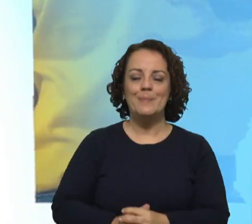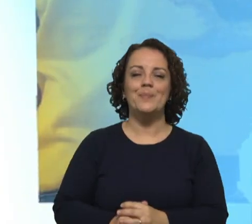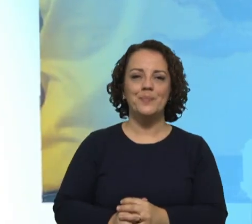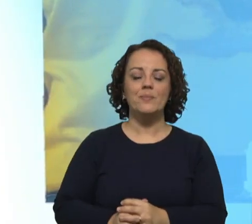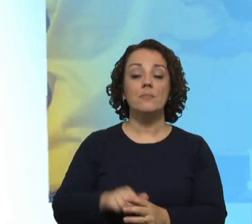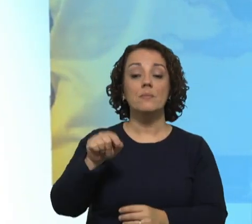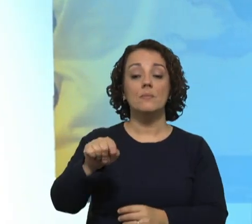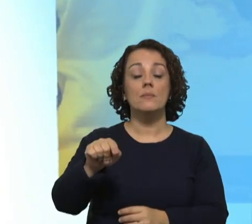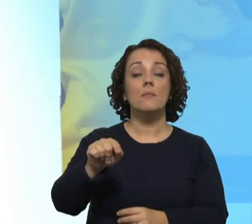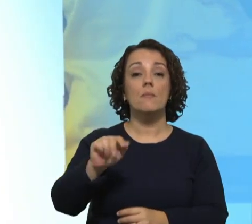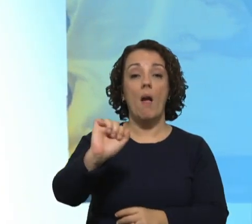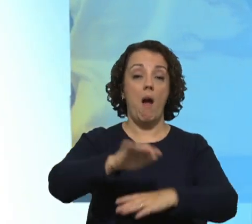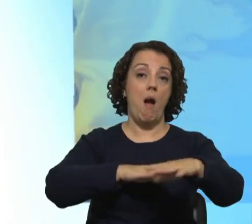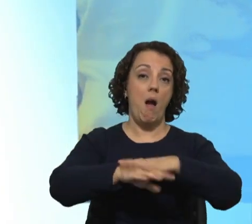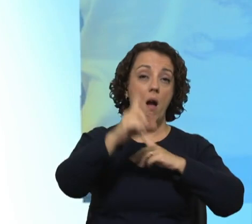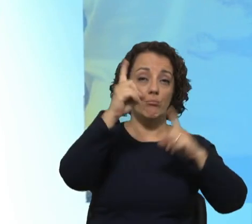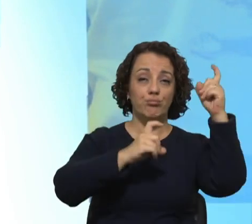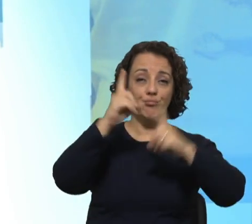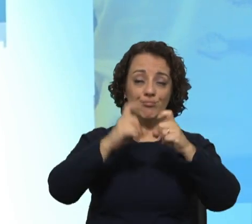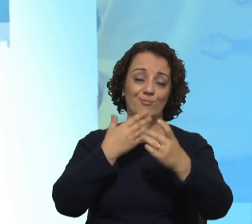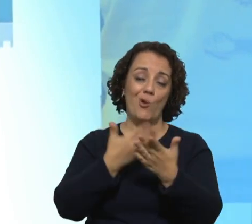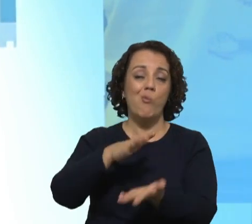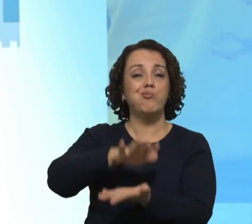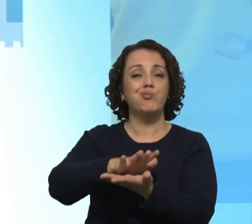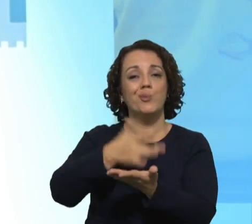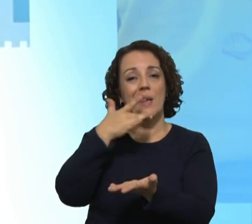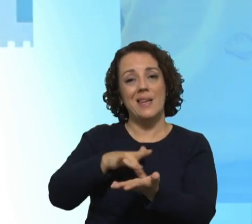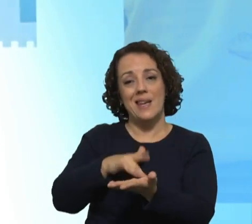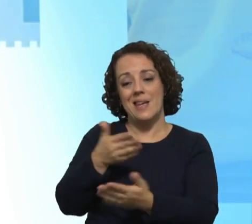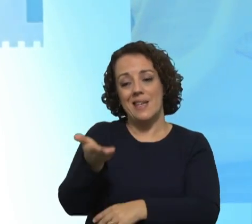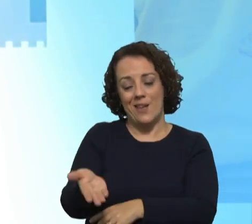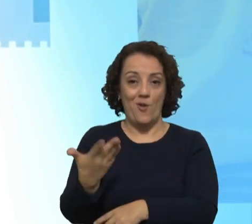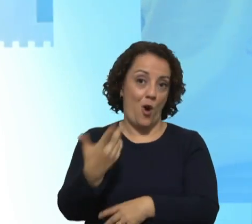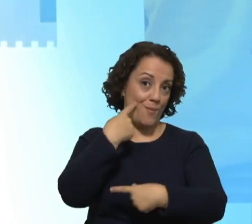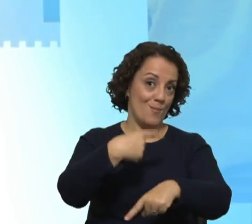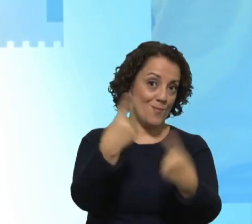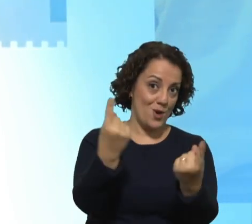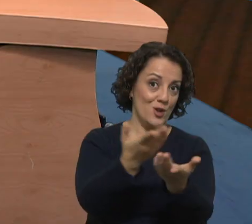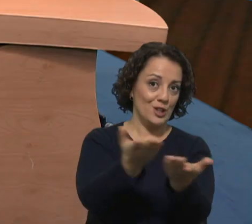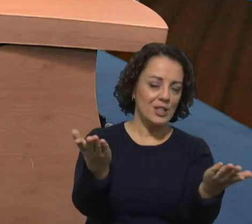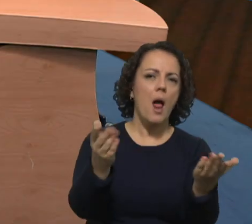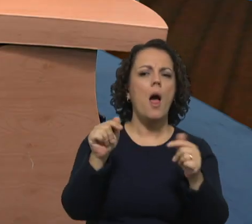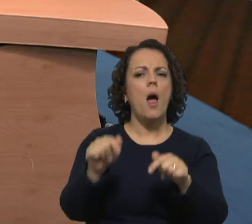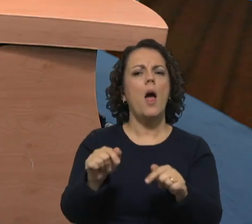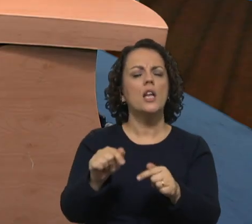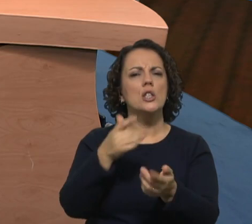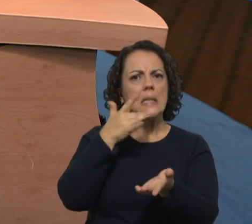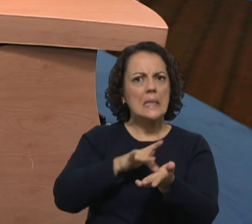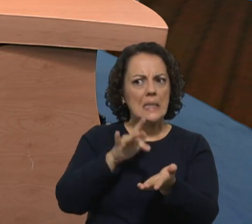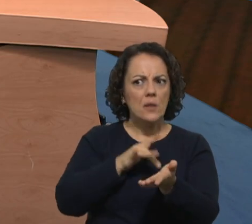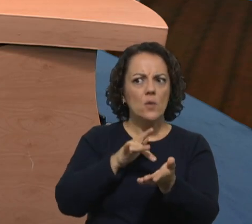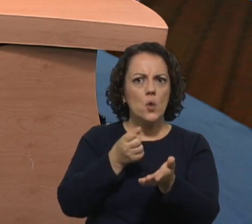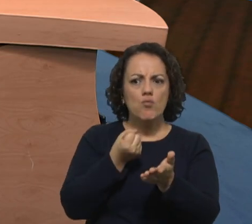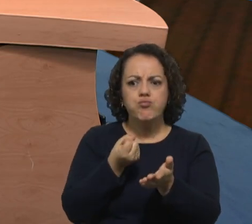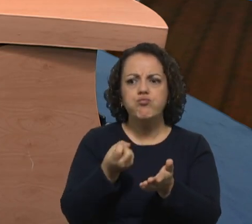recolha fotográfica, do Silêncio Maior, que aqui estamos a apresentar, é uma edição muito limitada, não é?